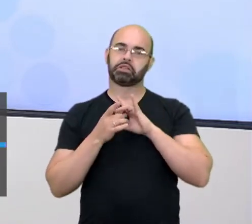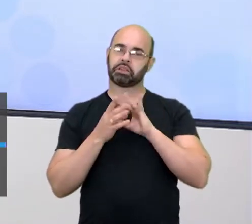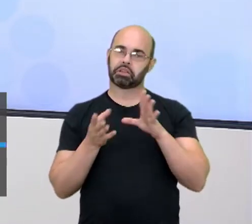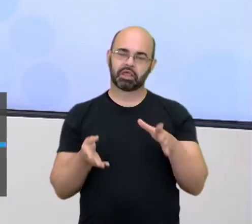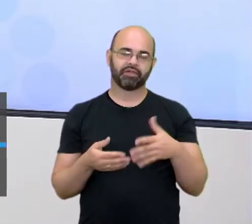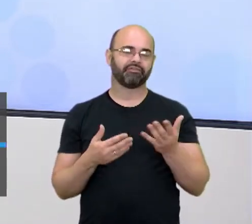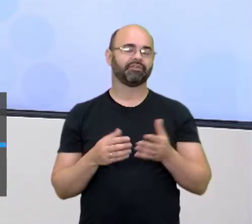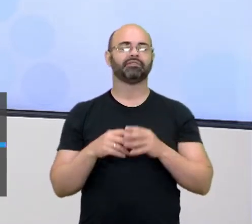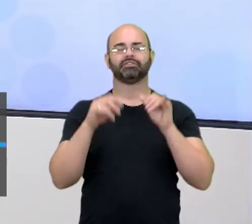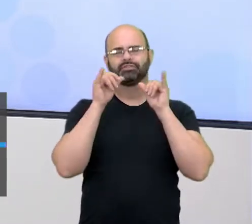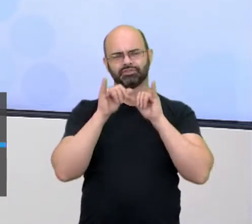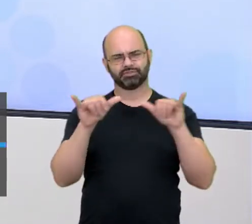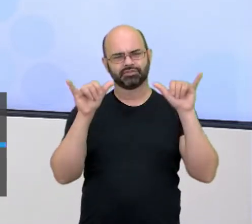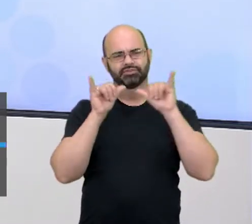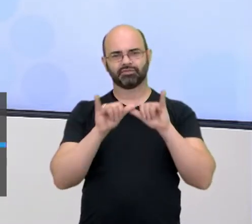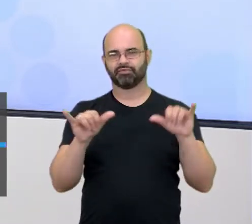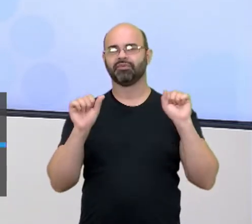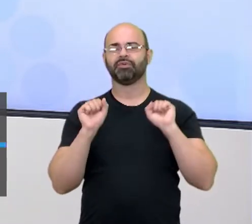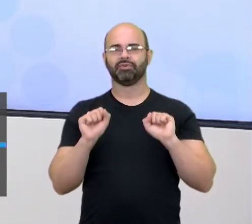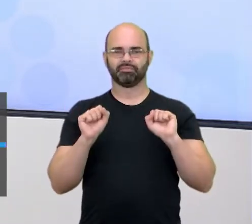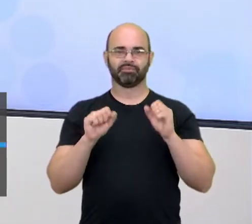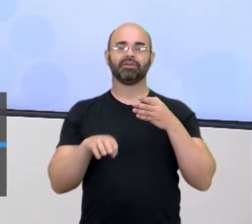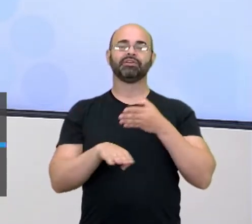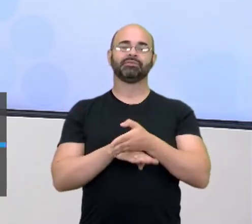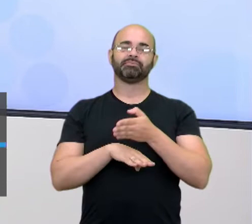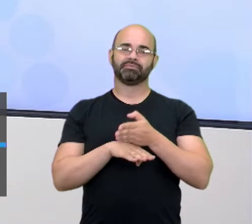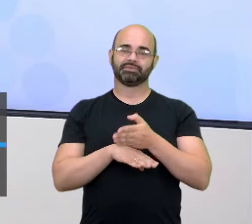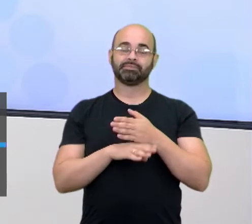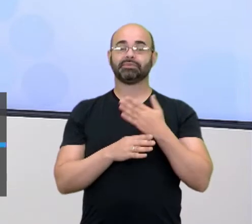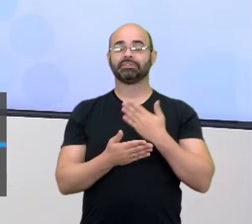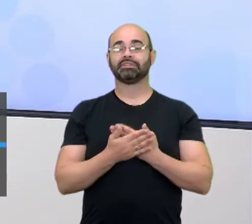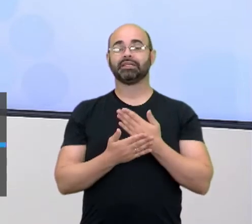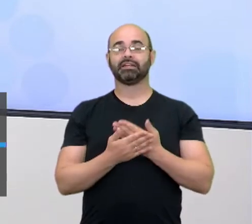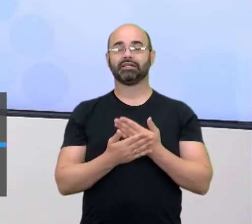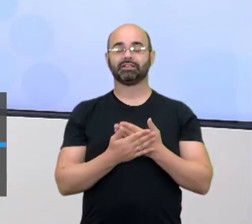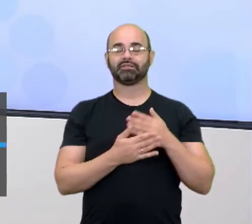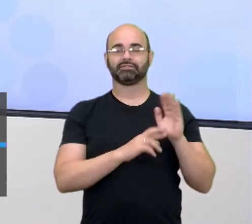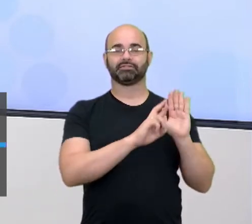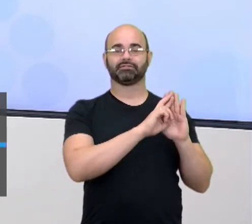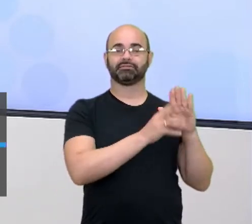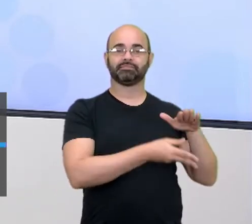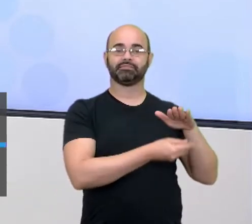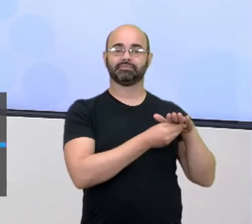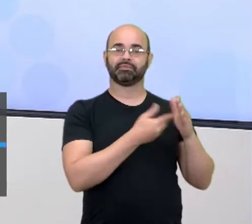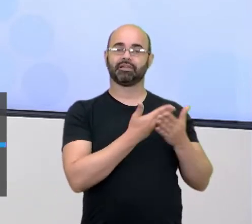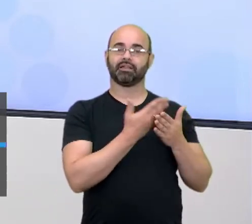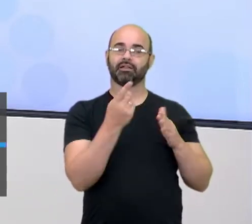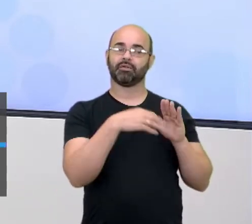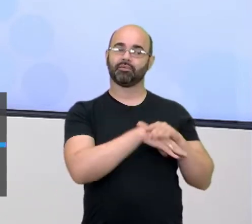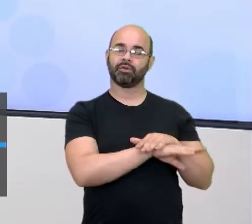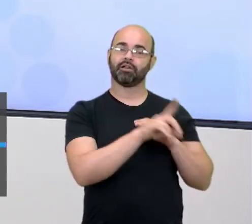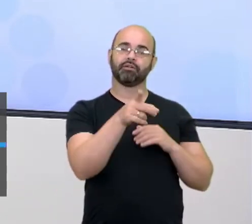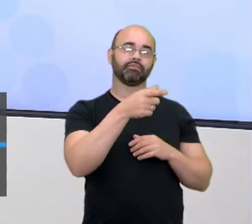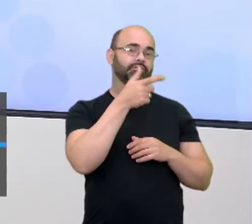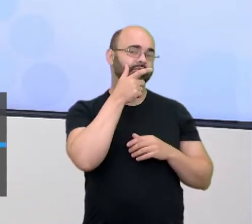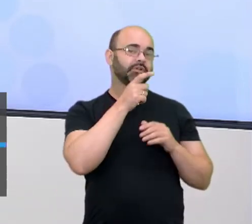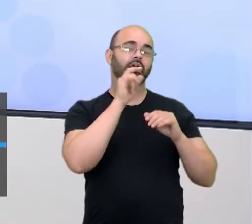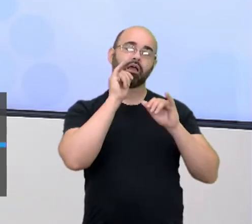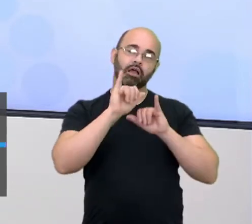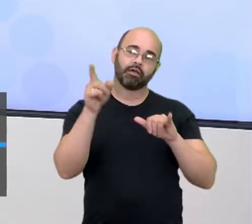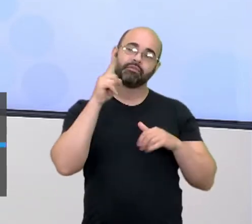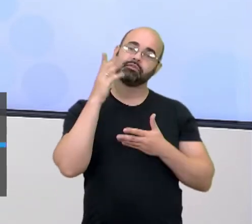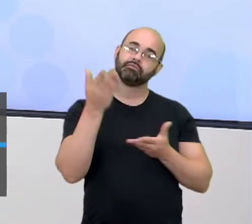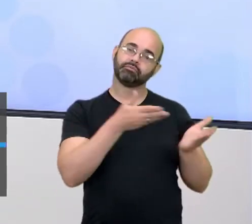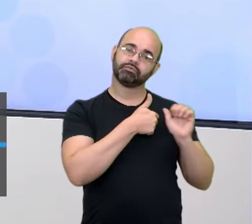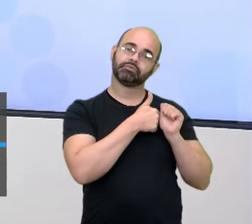bem. Divulgue também a participação, né? A aula que está aí no repositório para outras pessoas, pessoal acompanhar as nossas